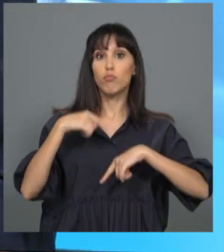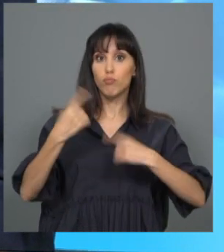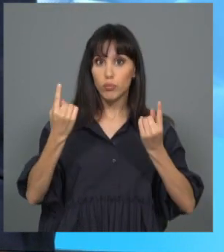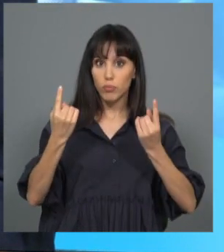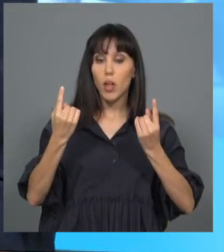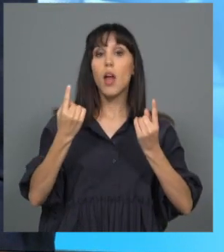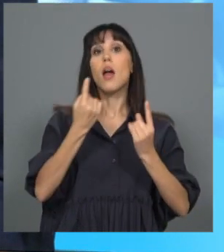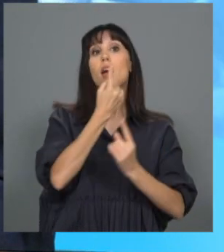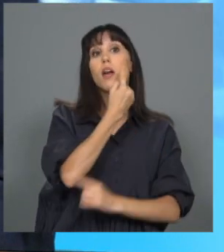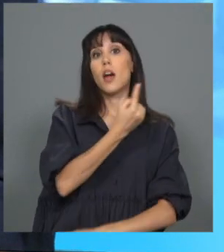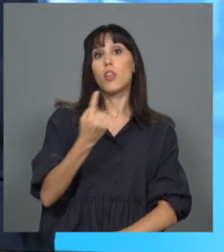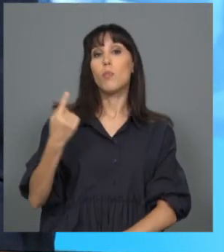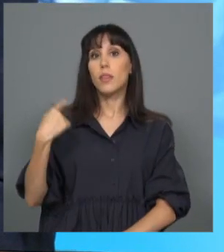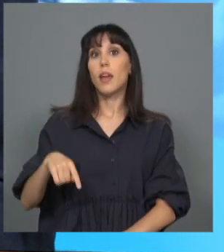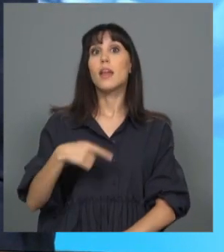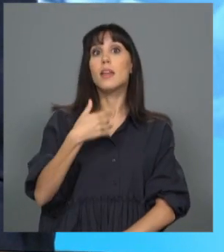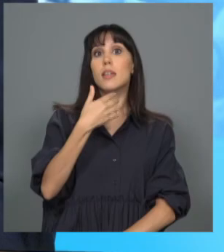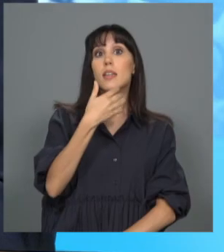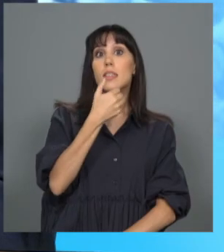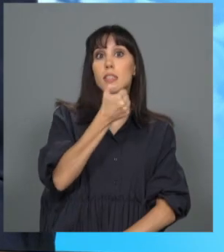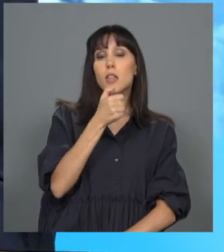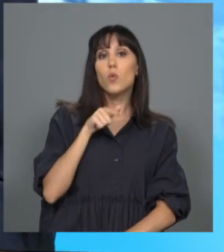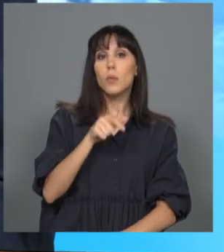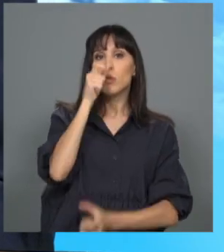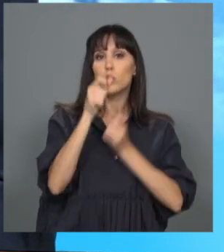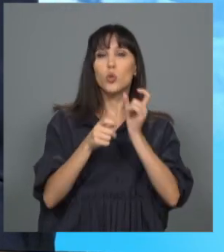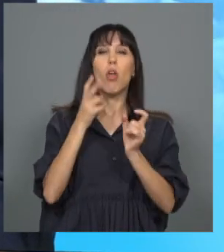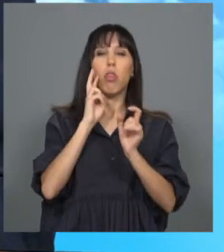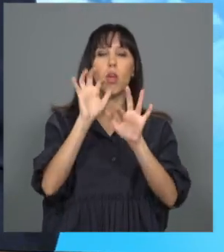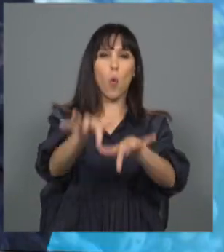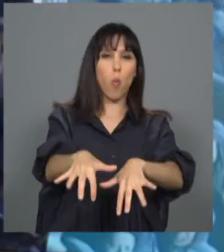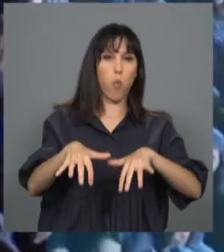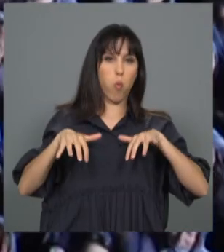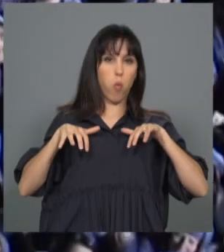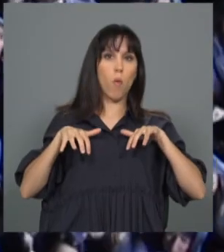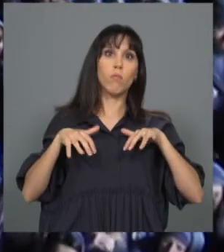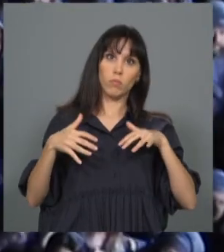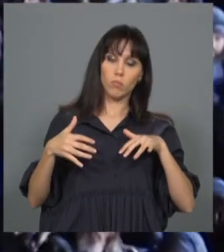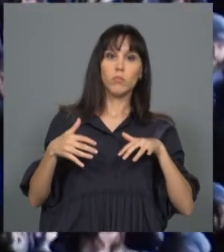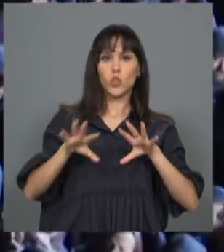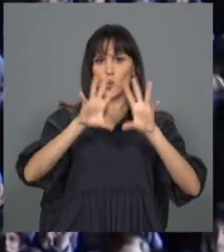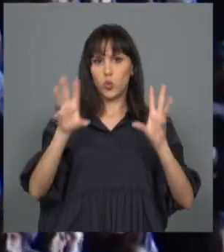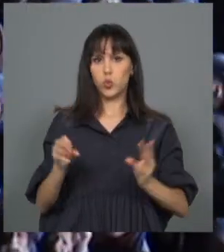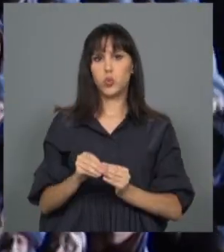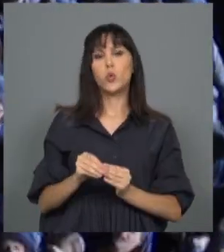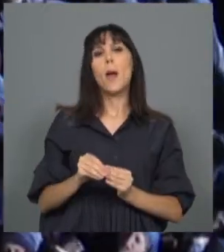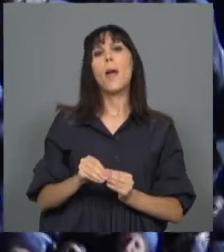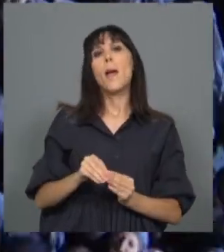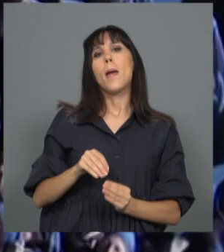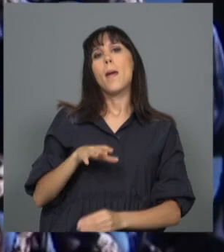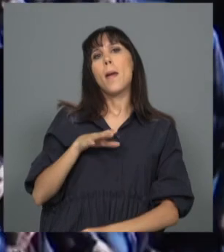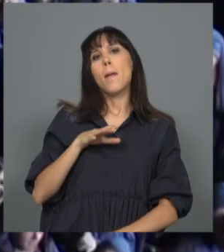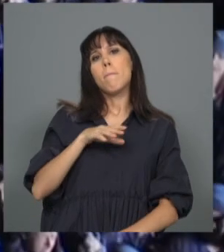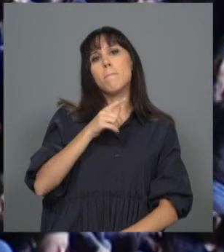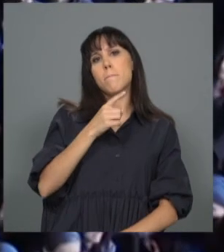tem 5.000 espectadores. Portanto, na totalidade, um pouco mais de 500.000 de